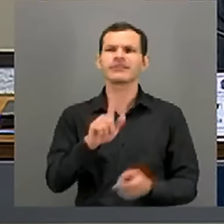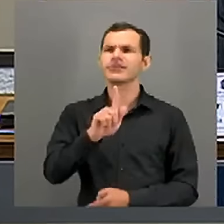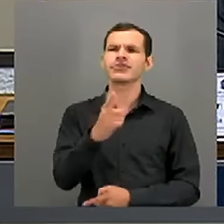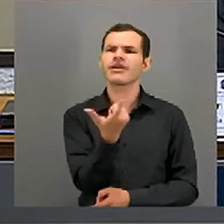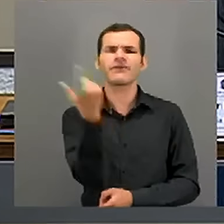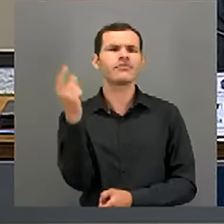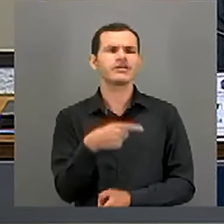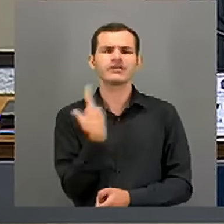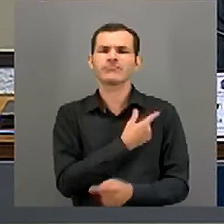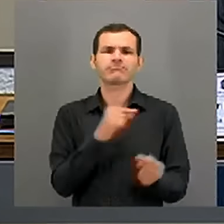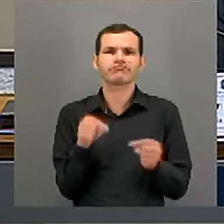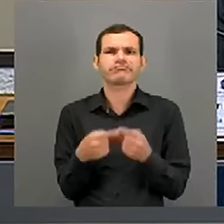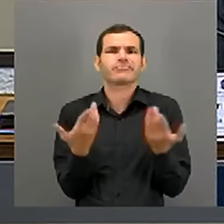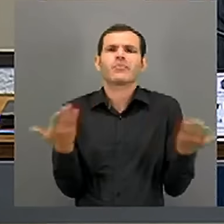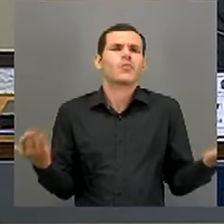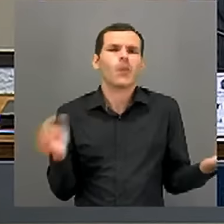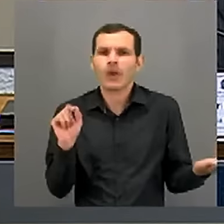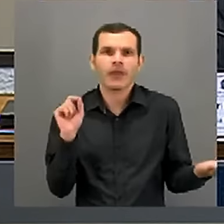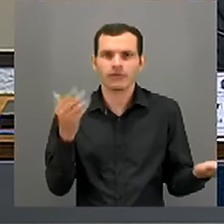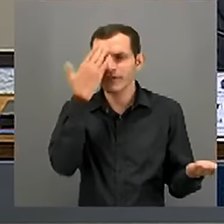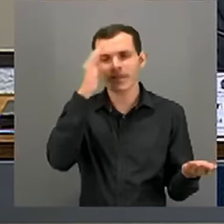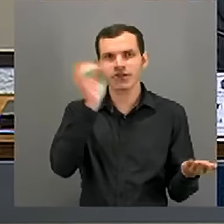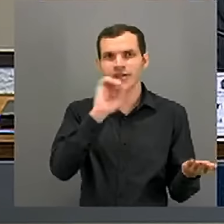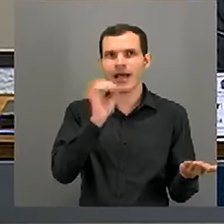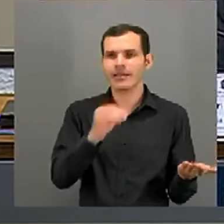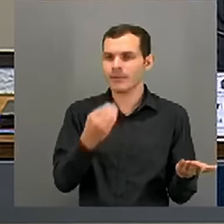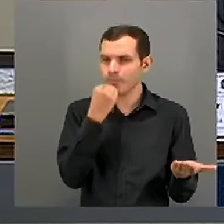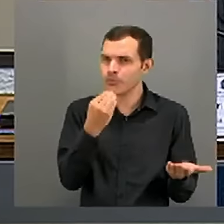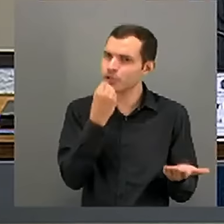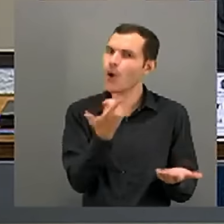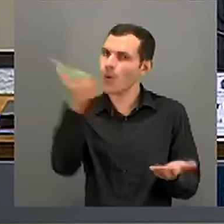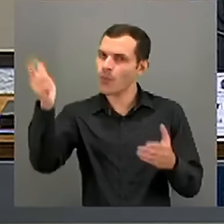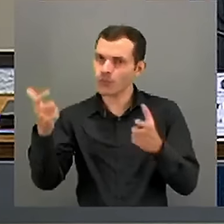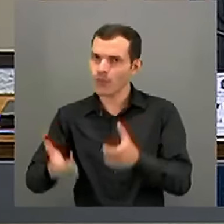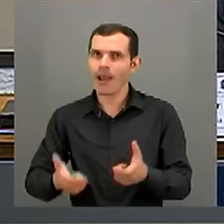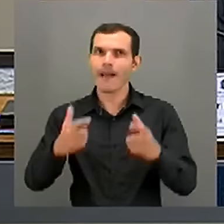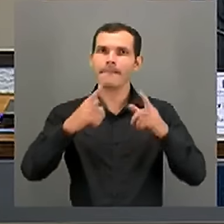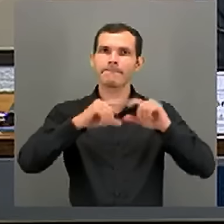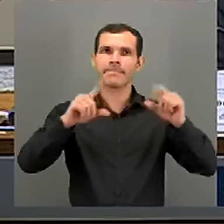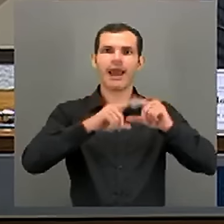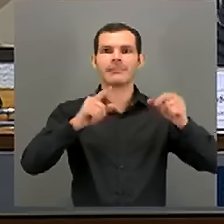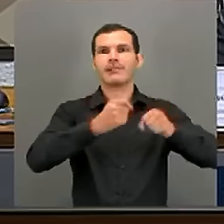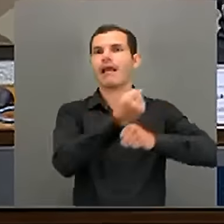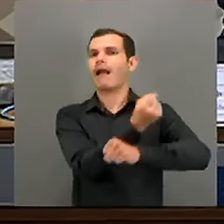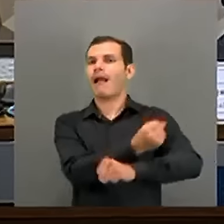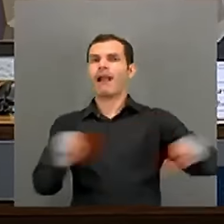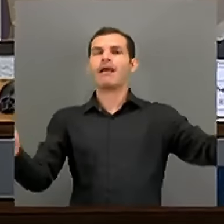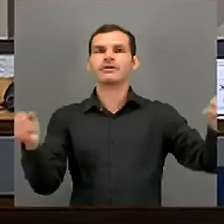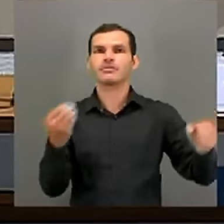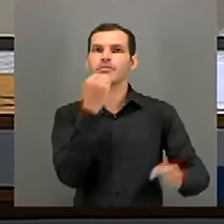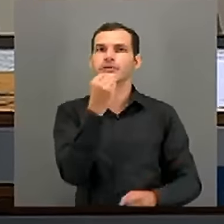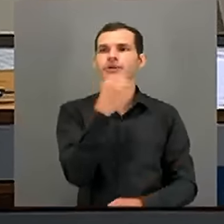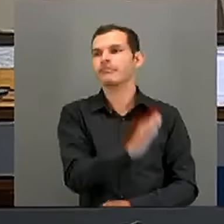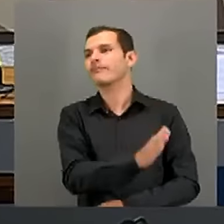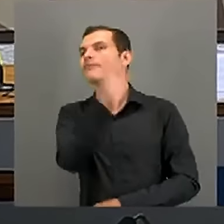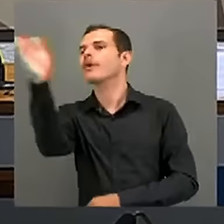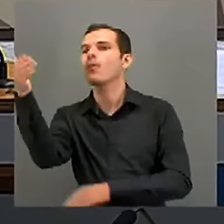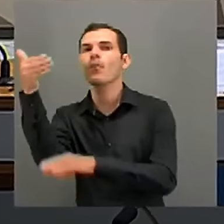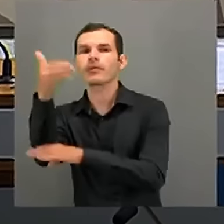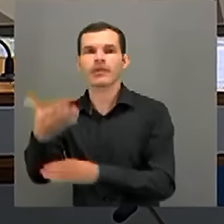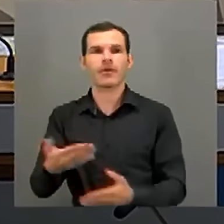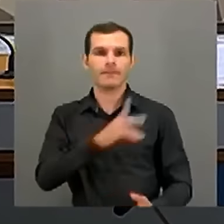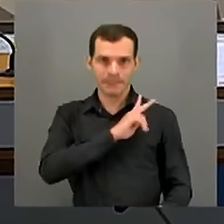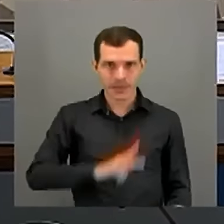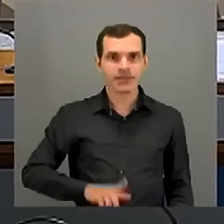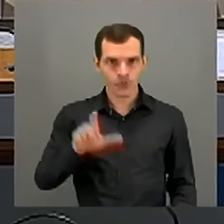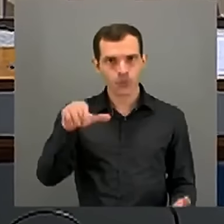aqui? Eu não consigo entender isso. Eles não têm outro lugar para ir, não? Brasília é tão grande. Por que eles não vão para o hotel? Ô, presidente Lula, eu sou